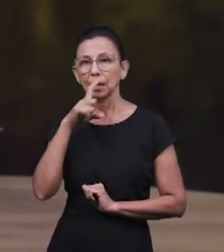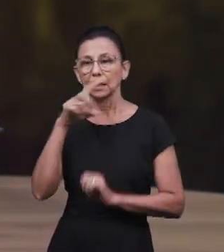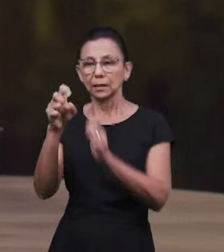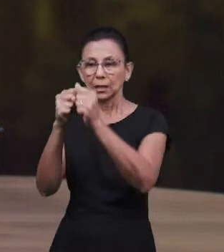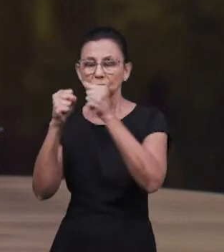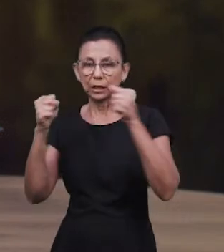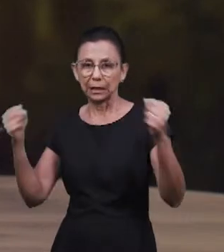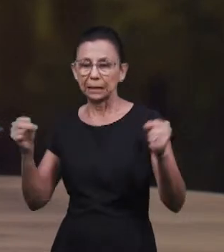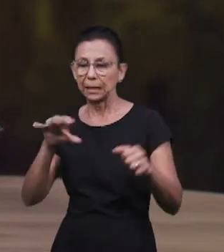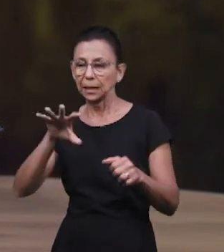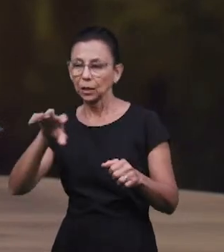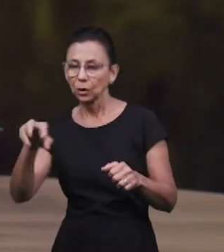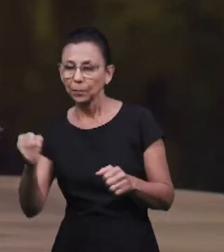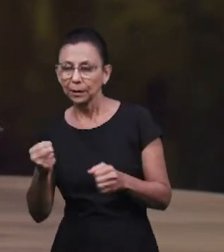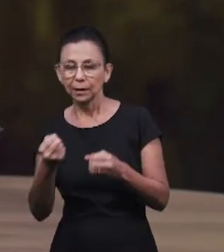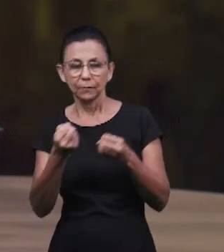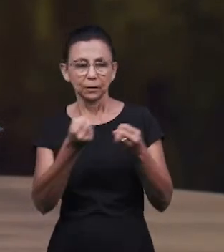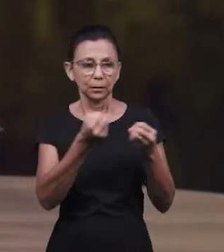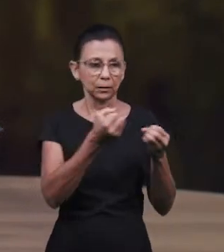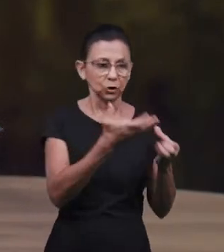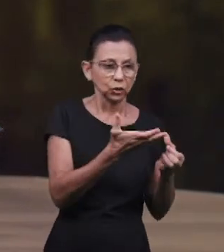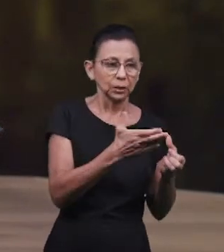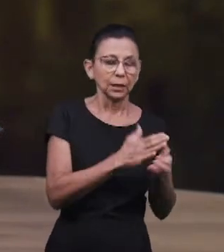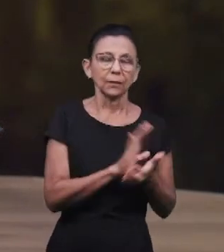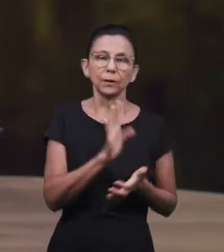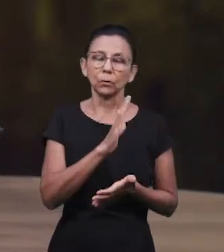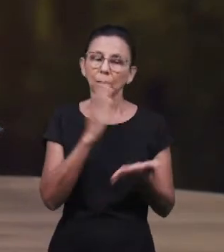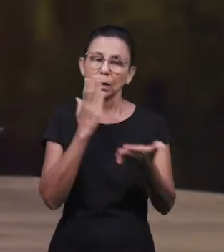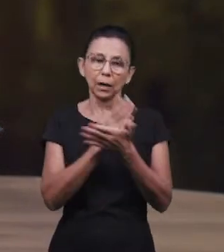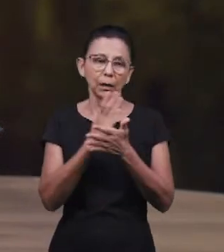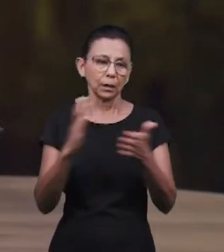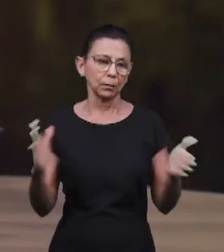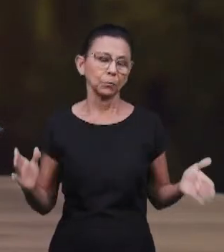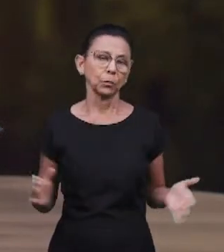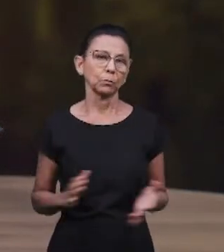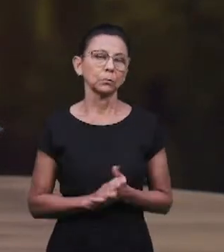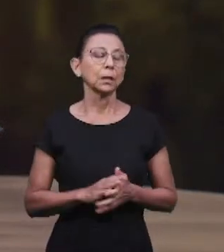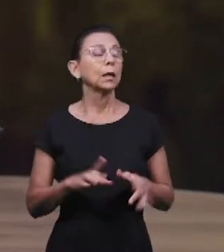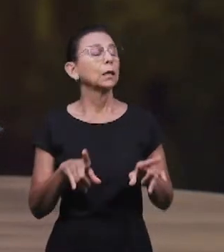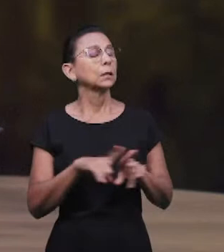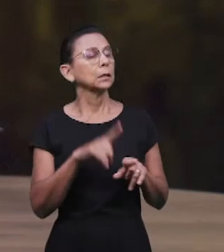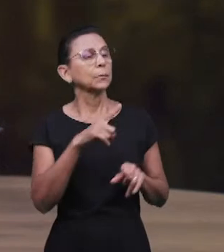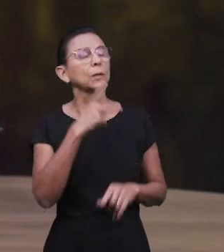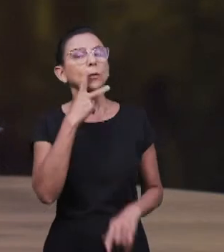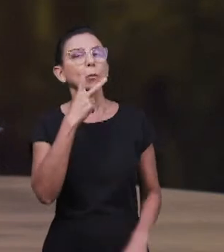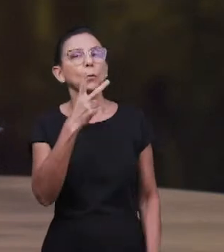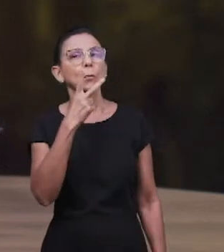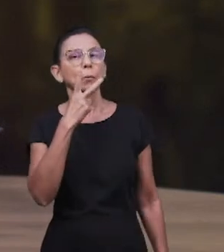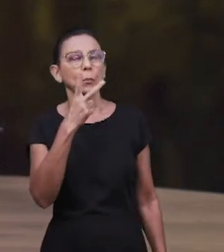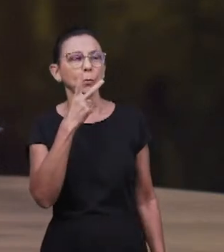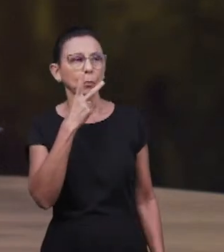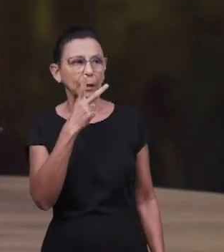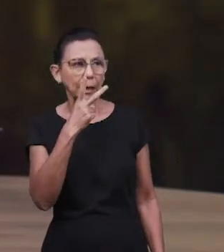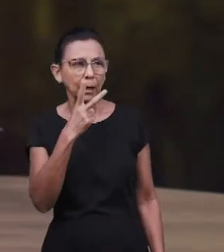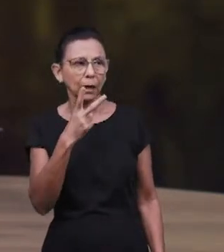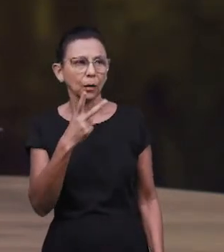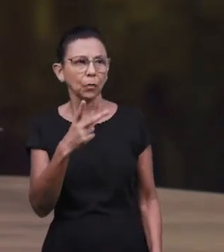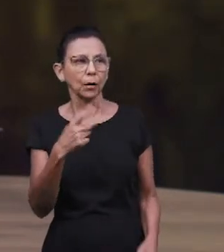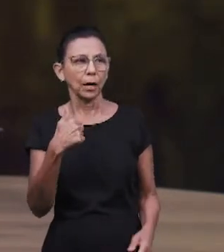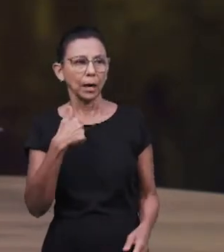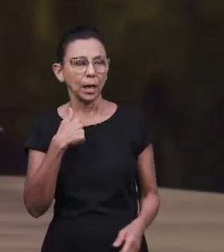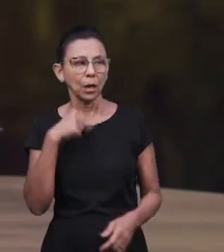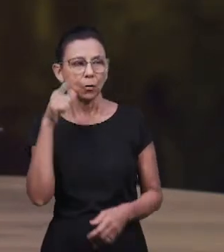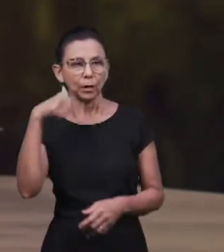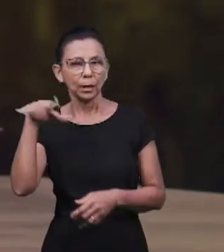isso. E também o cigarro seu que você deixava em cima da televisão, era eu que apanhava e levava para o